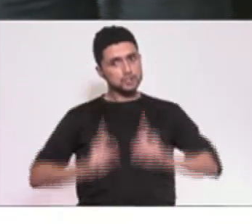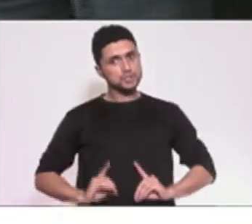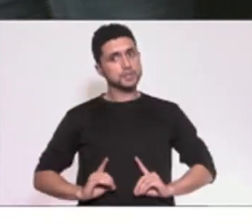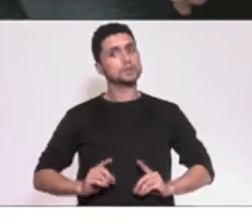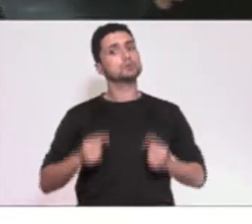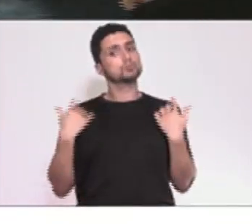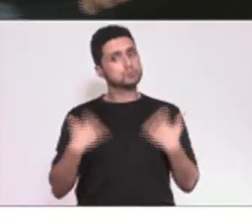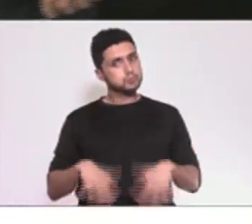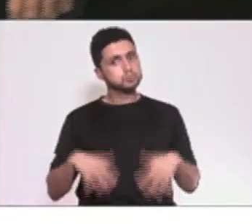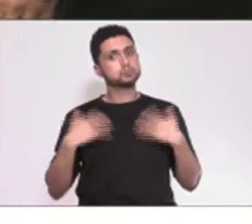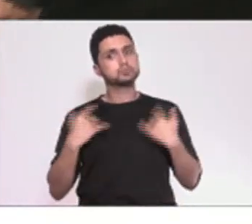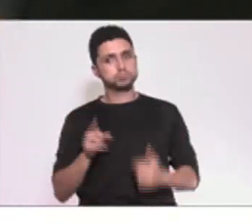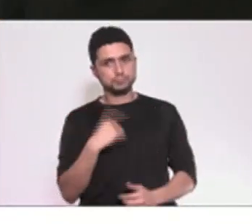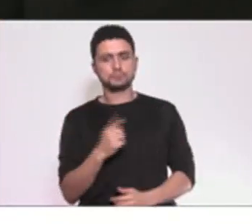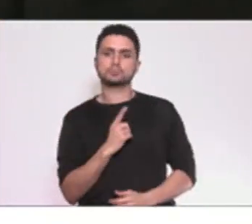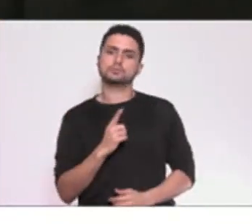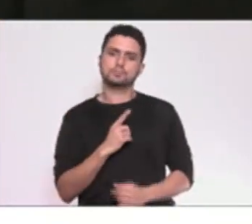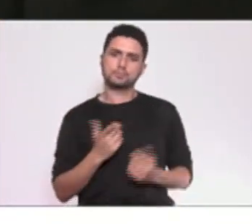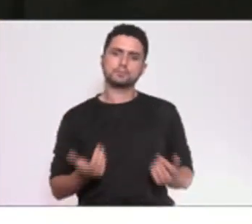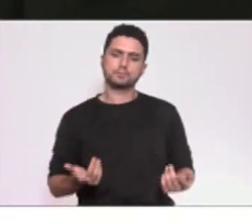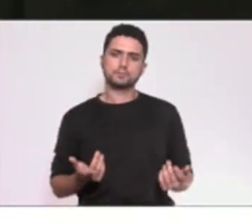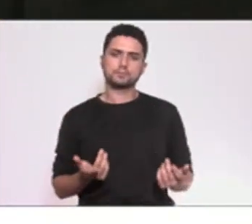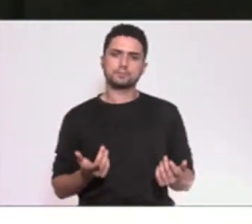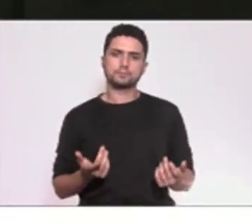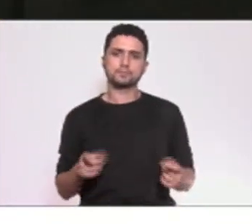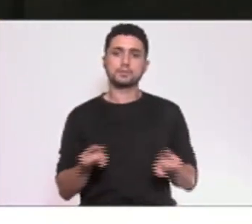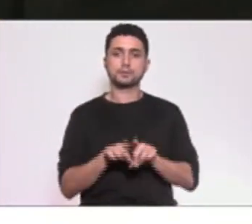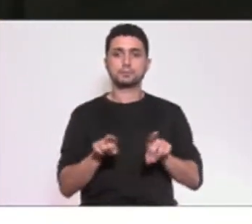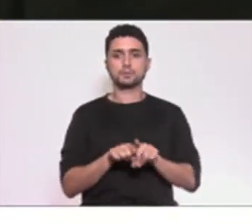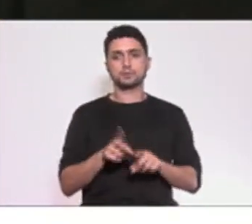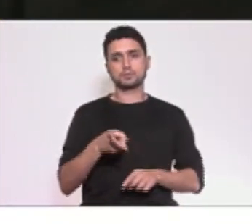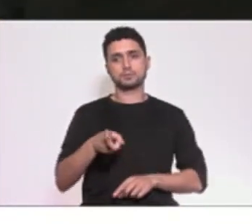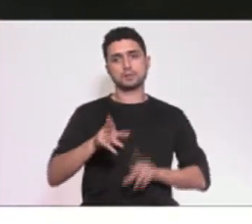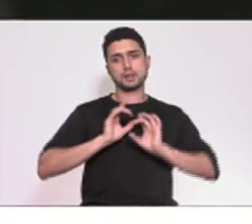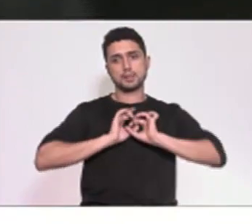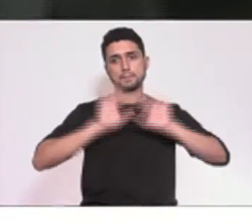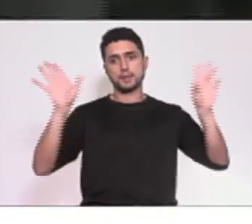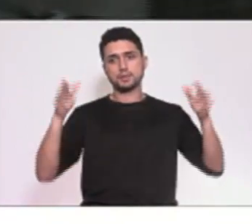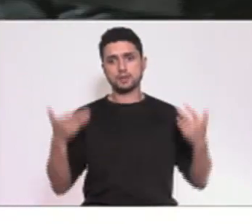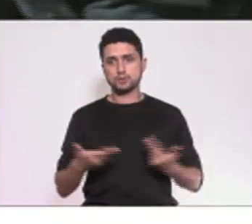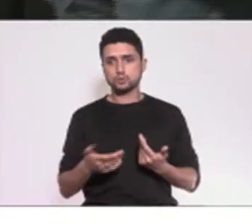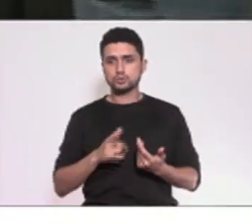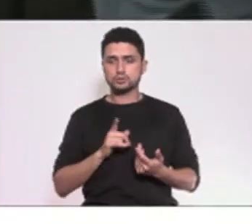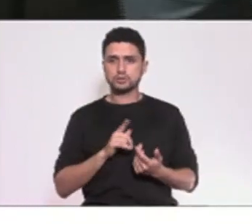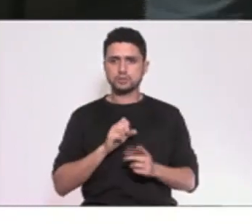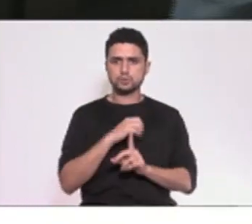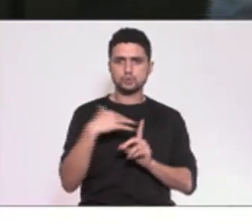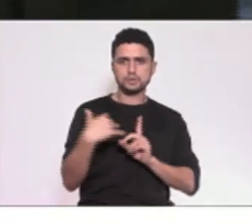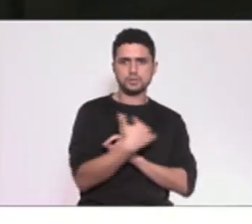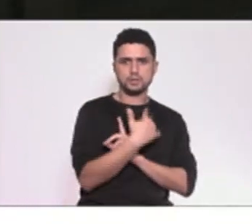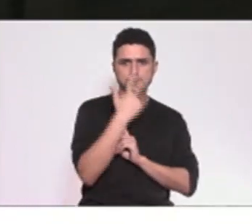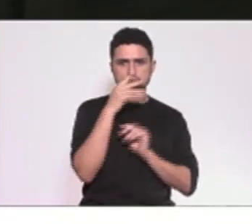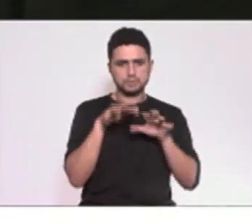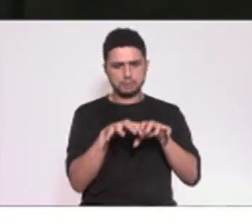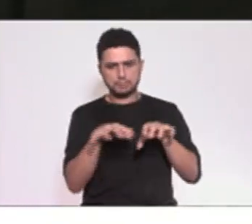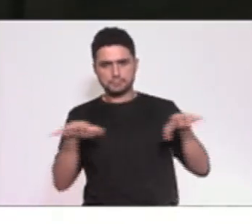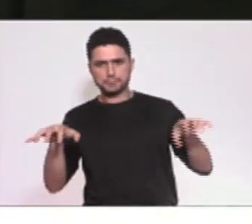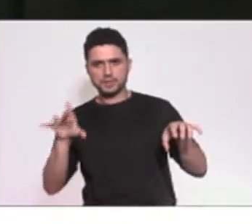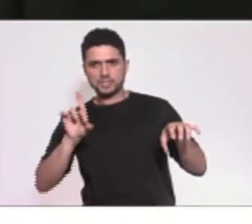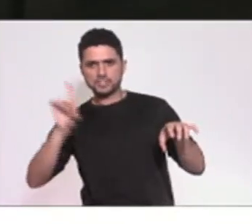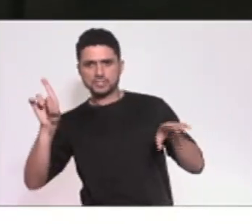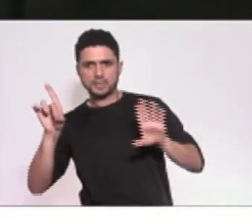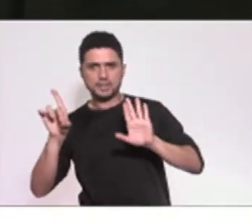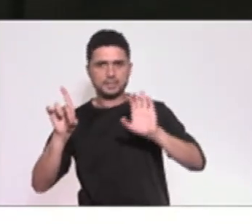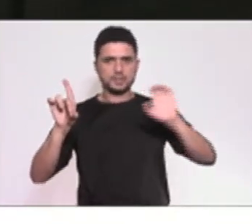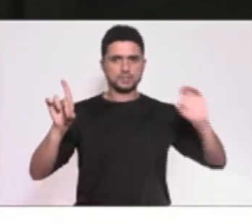caro que nós temos. E essa mesma liberdade que dividiu hoje, presidente, direita e esquerda,